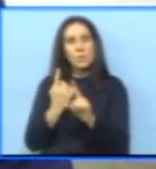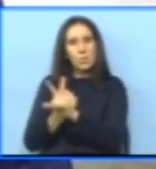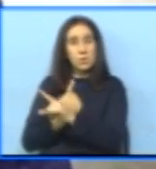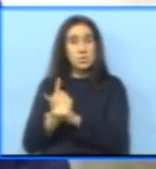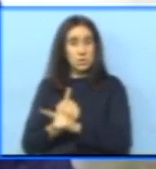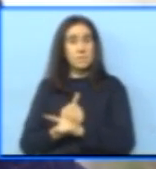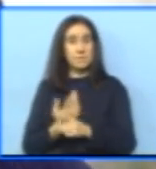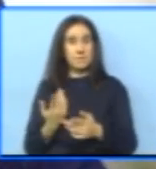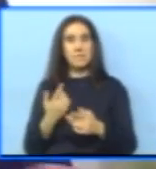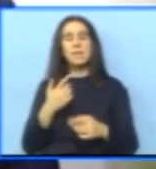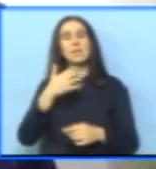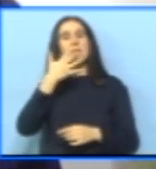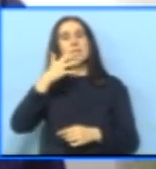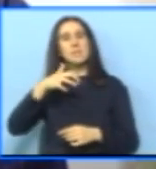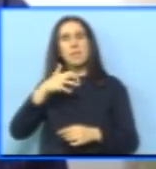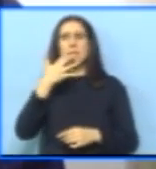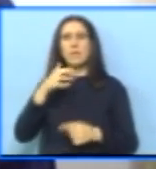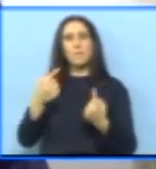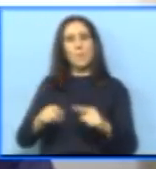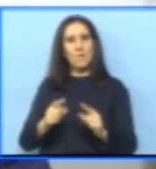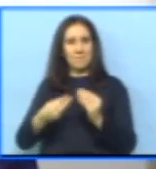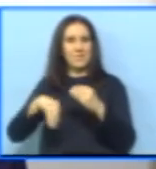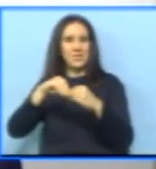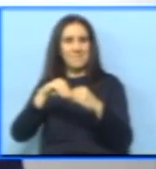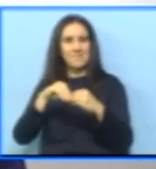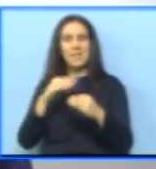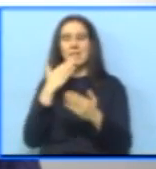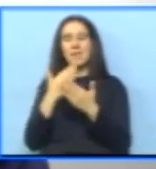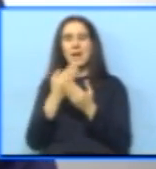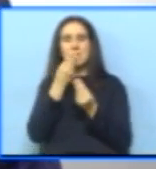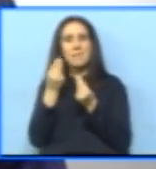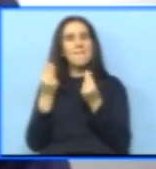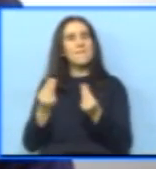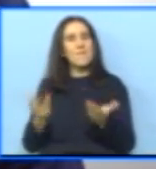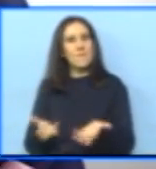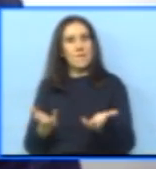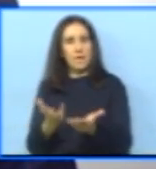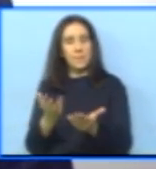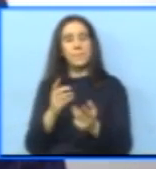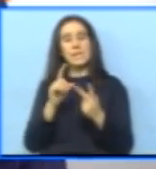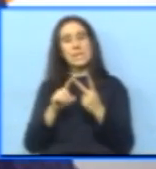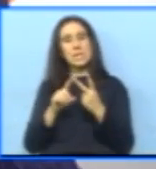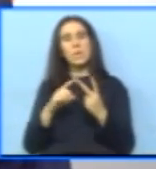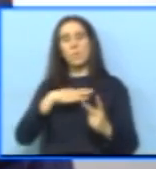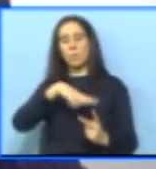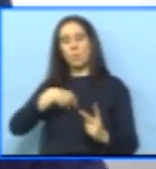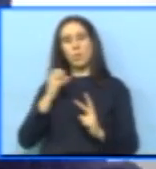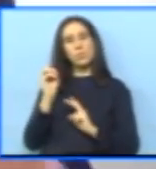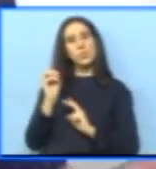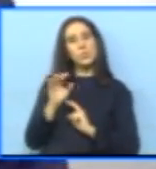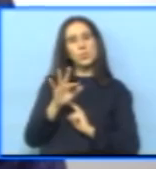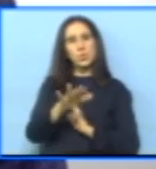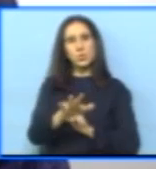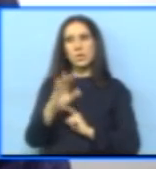Portanto, aqui o sal é mais do que sal, é tudo aquilo que dá sabor. E ser luz do mundo é tudo aquilo que ilumina, que